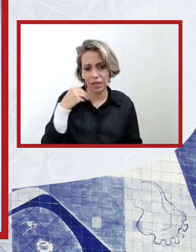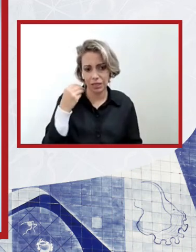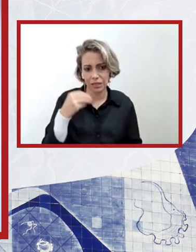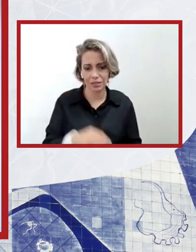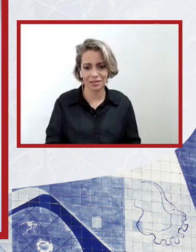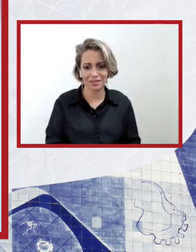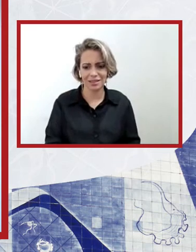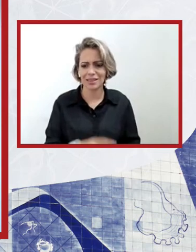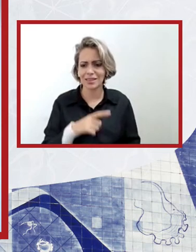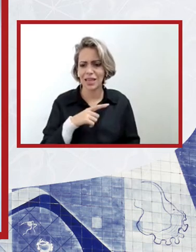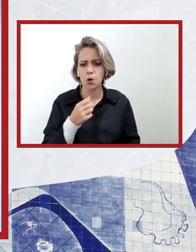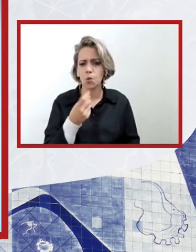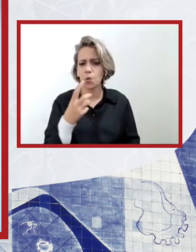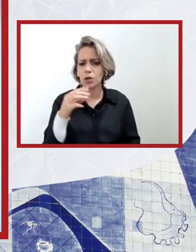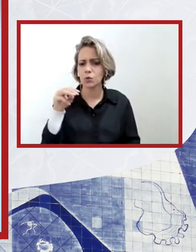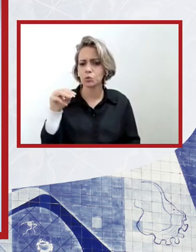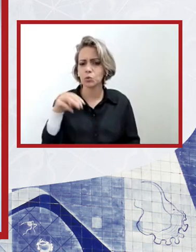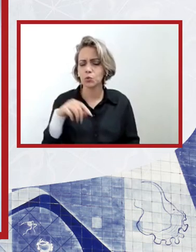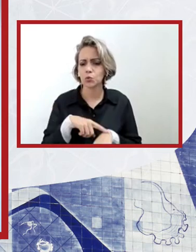minutos?